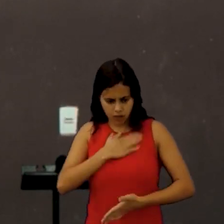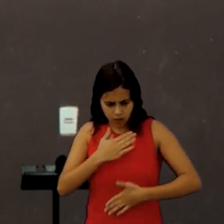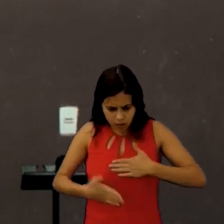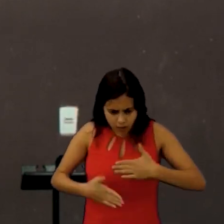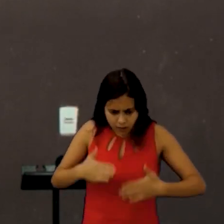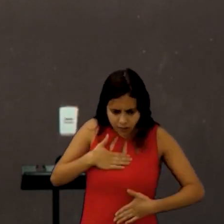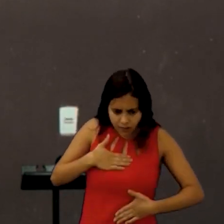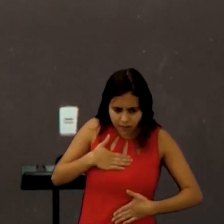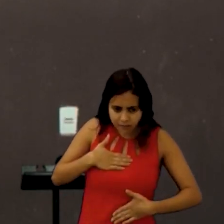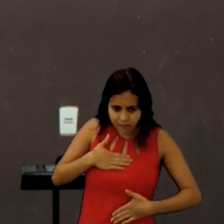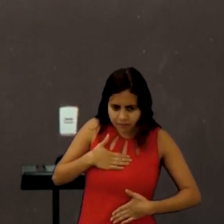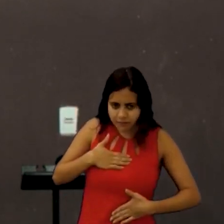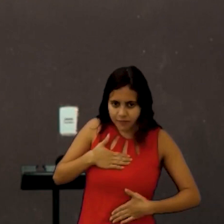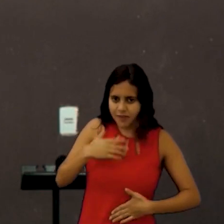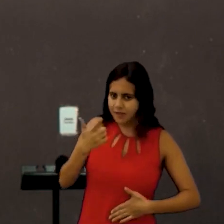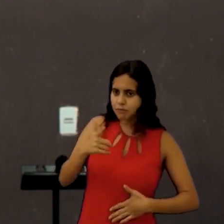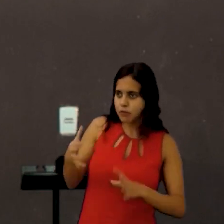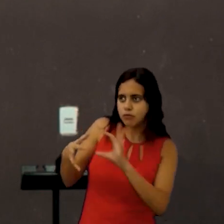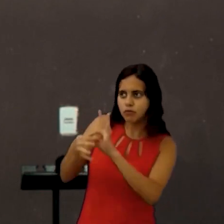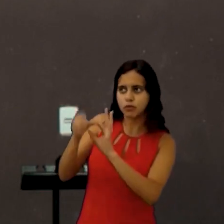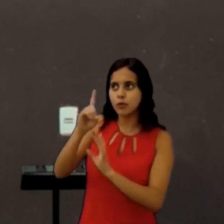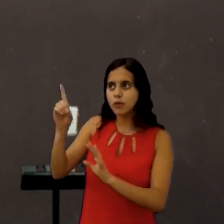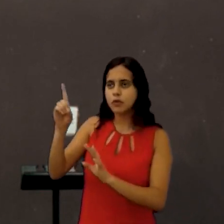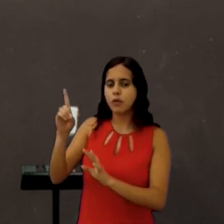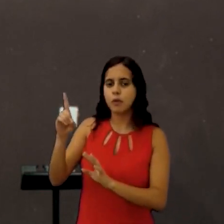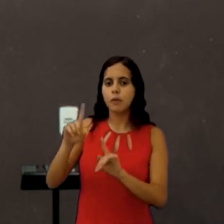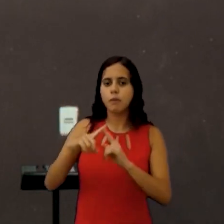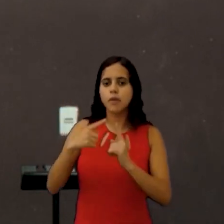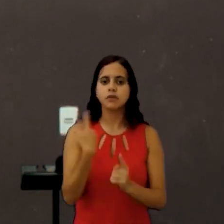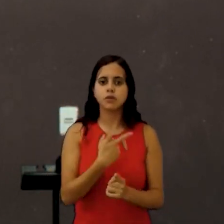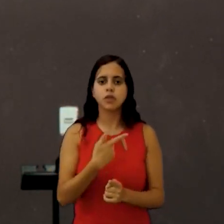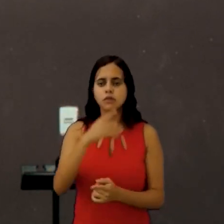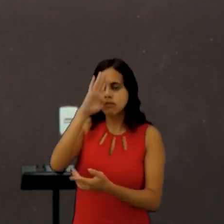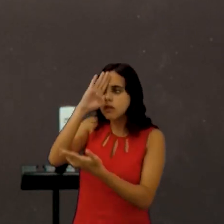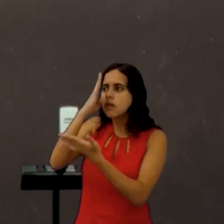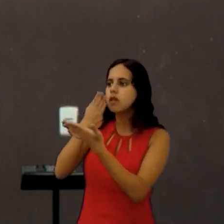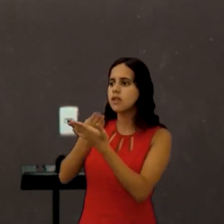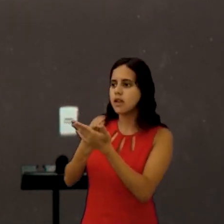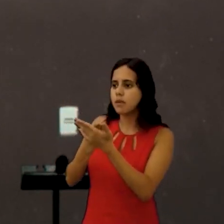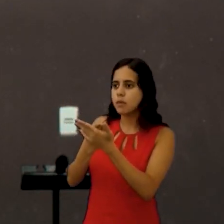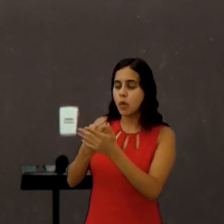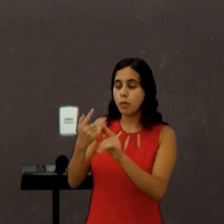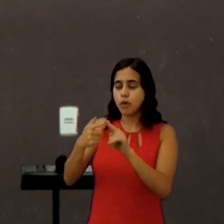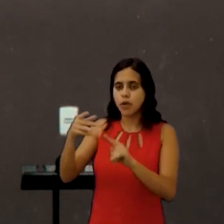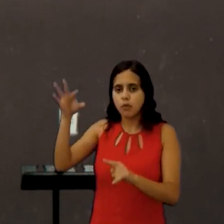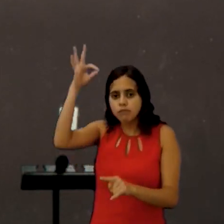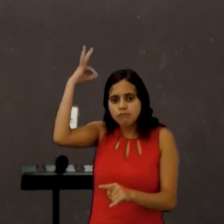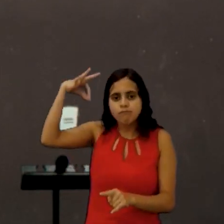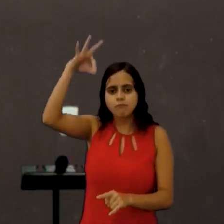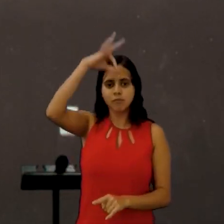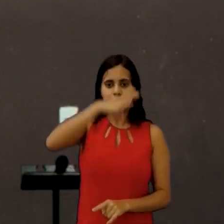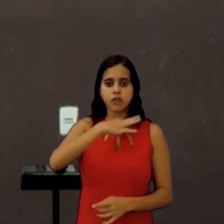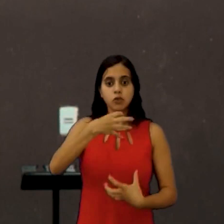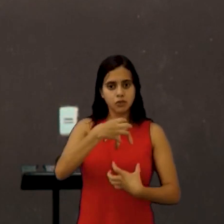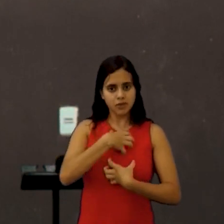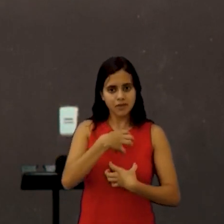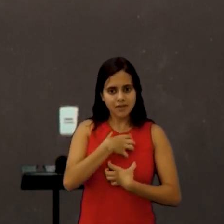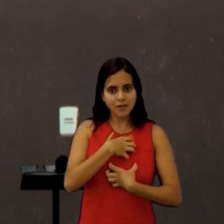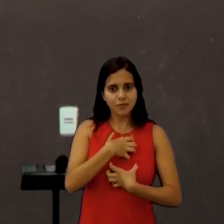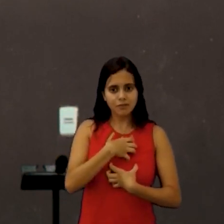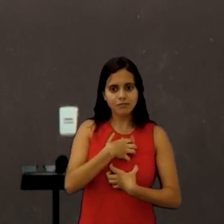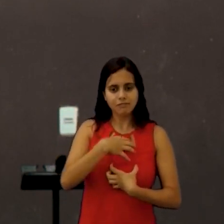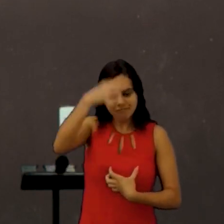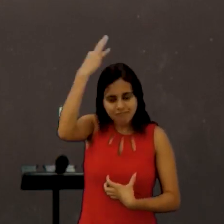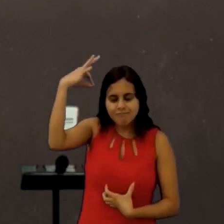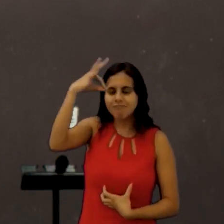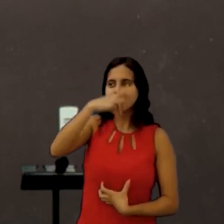no Senhor. Por que ele está dizendo que tem confiança? Por causa do Espírito Santo. Ele diz: por causa do Espírito que eu sinto em mim, por causa do Espírito